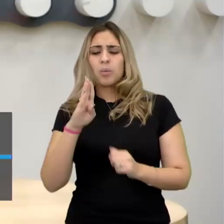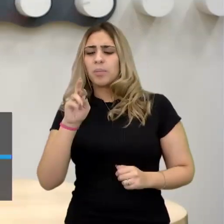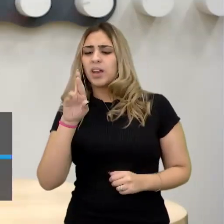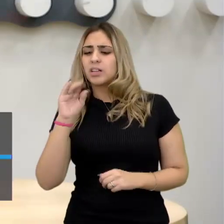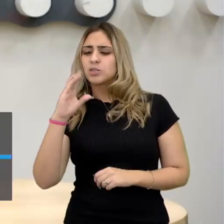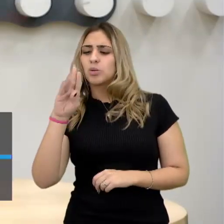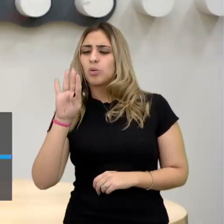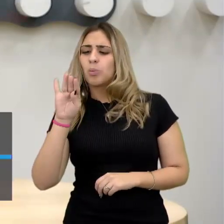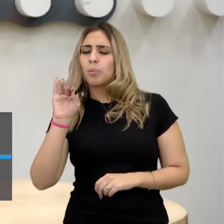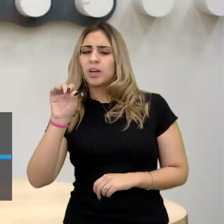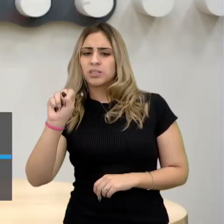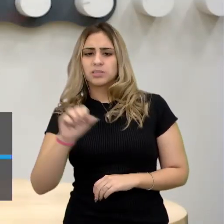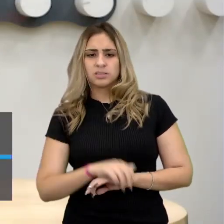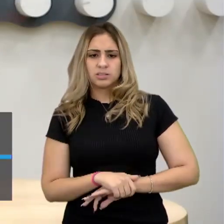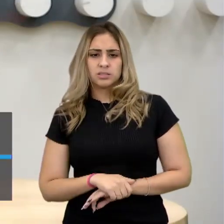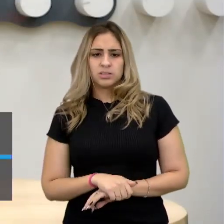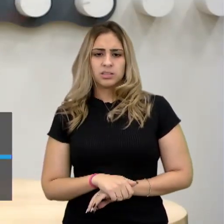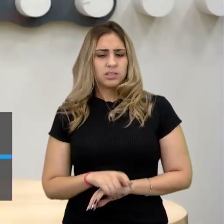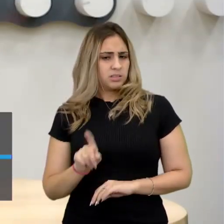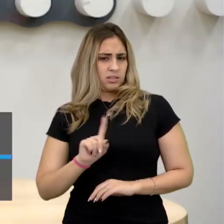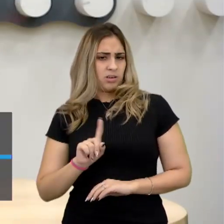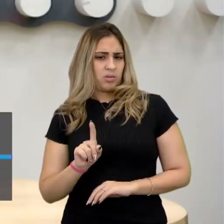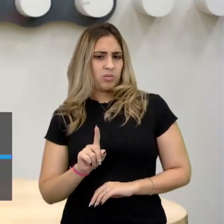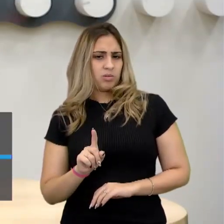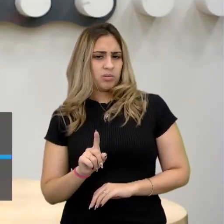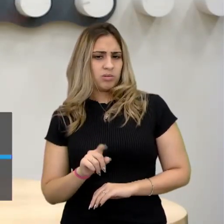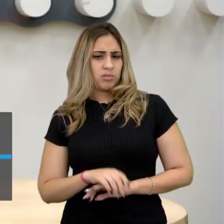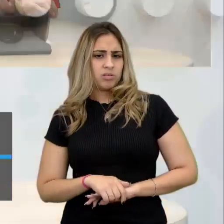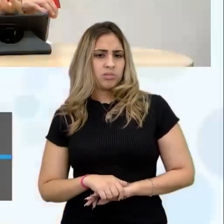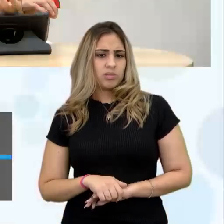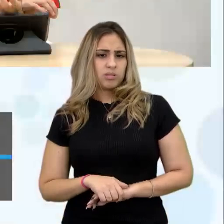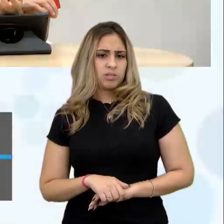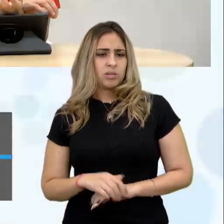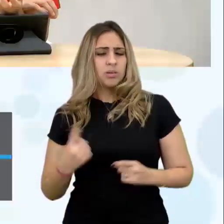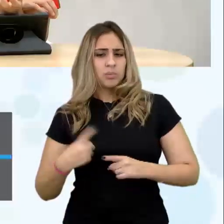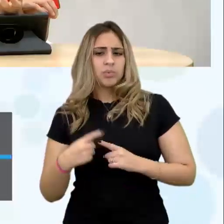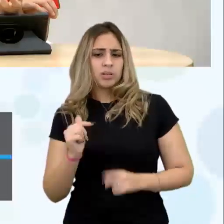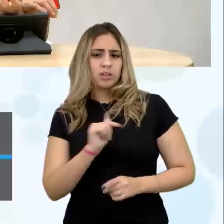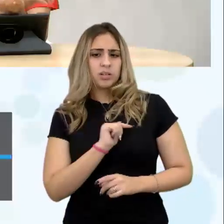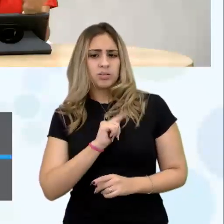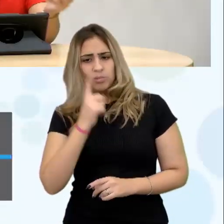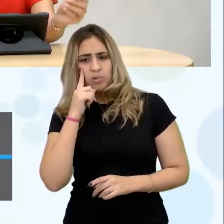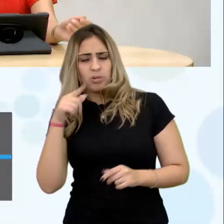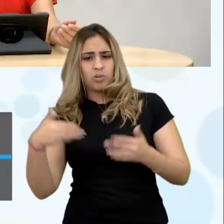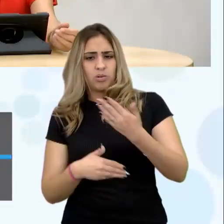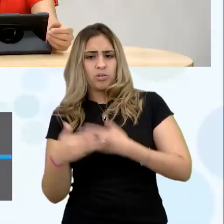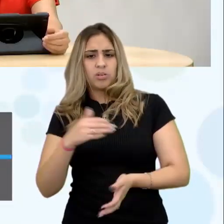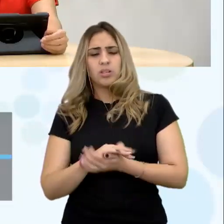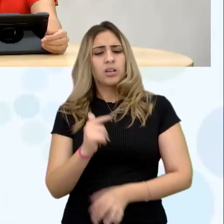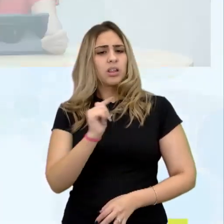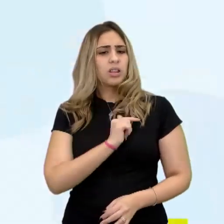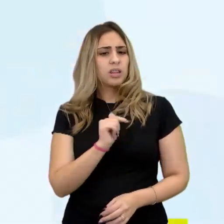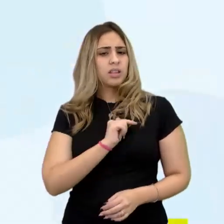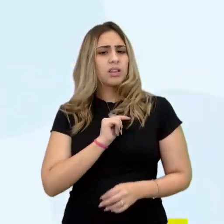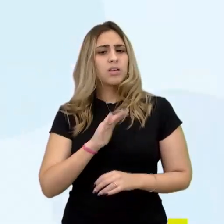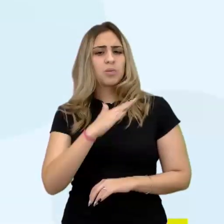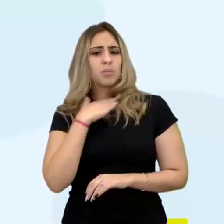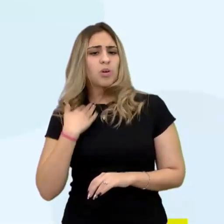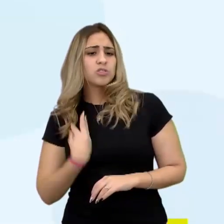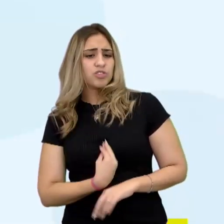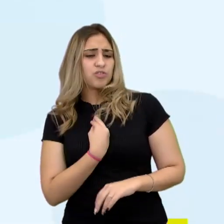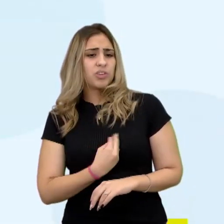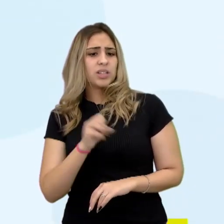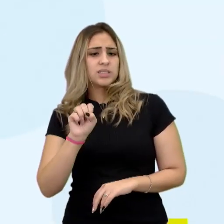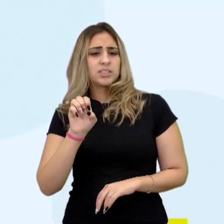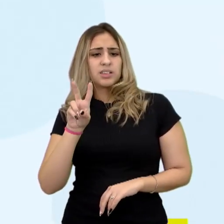Cubas. Não. Será? Não tanto. Porque aí temos assim, aqui ó, na tela. Temos Morte e Vida